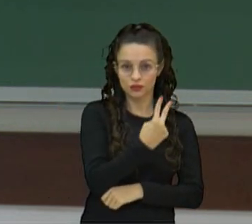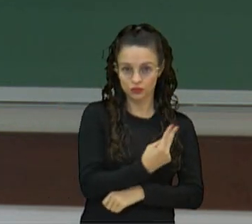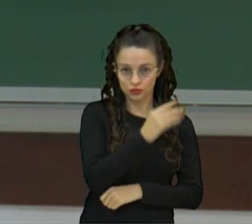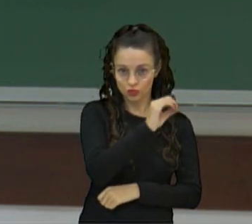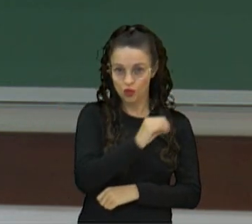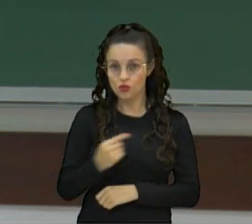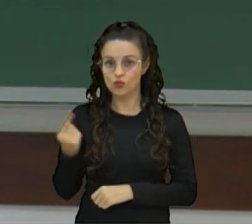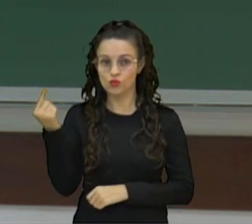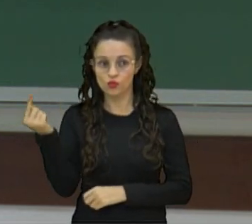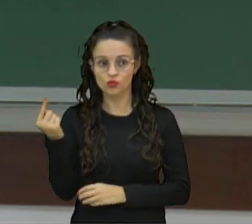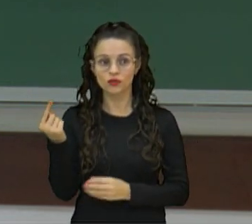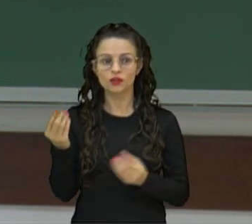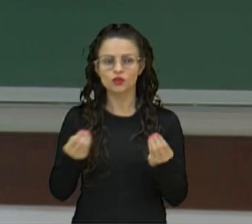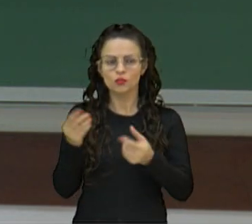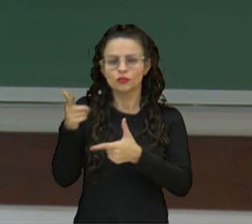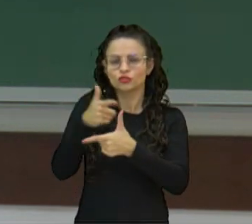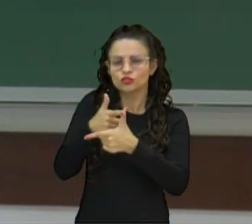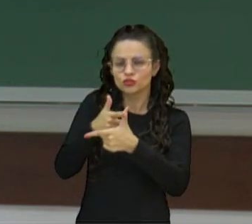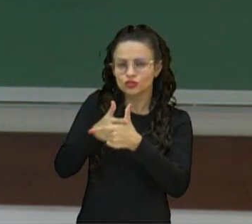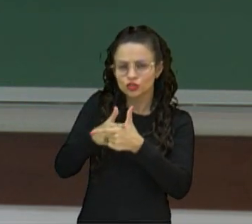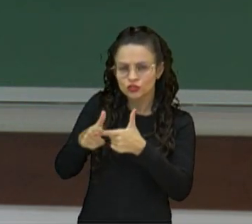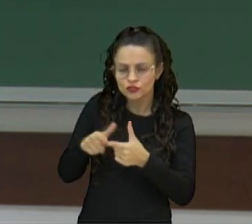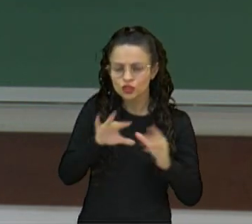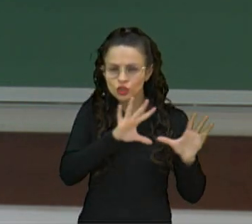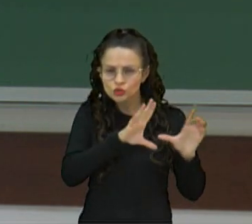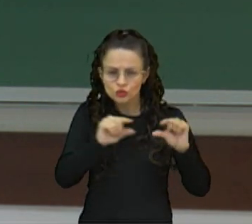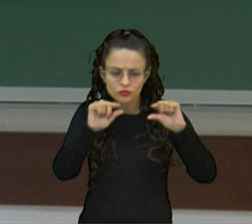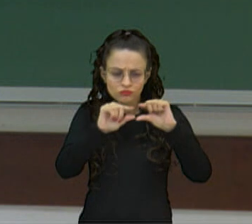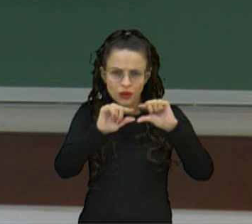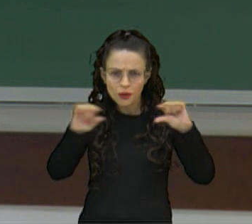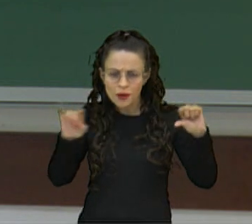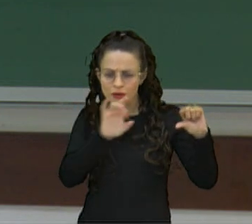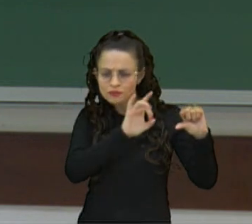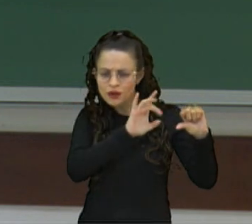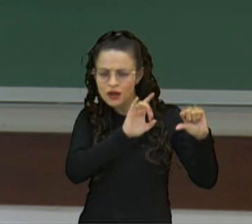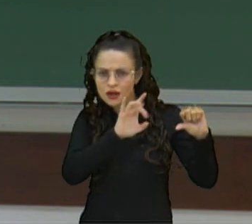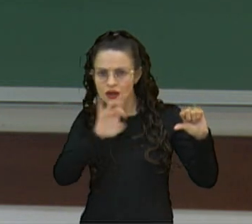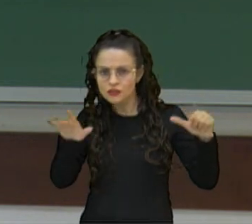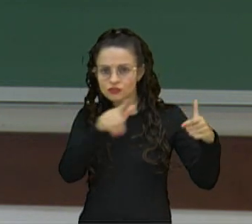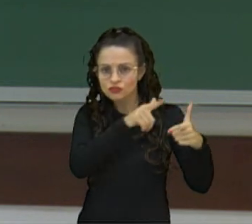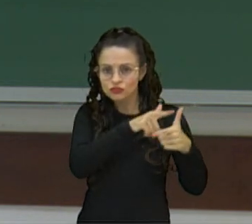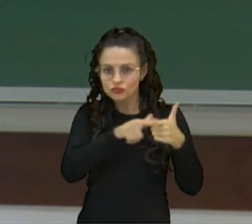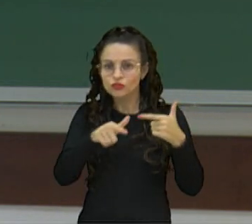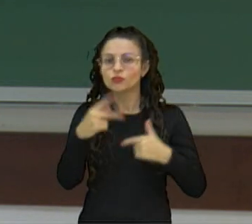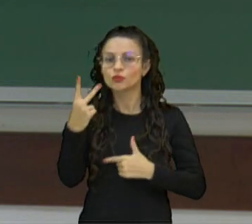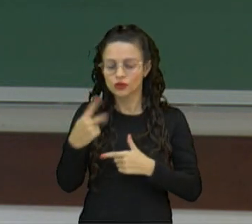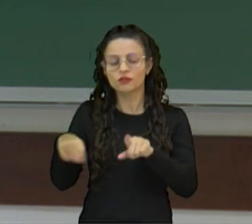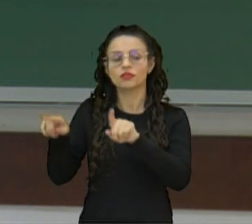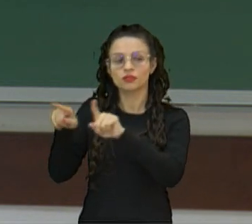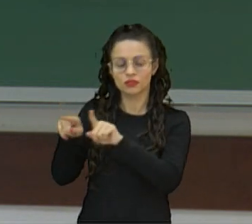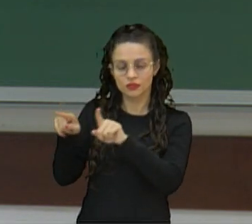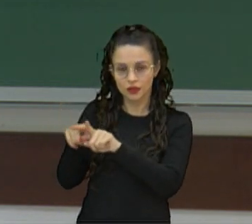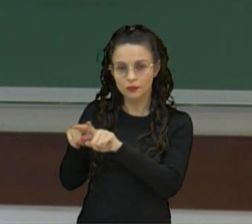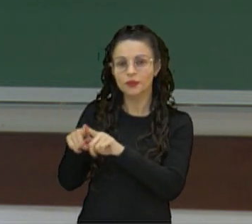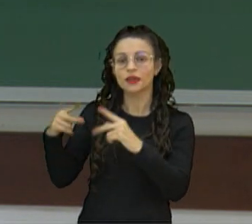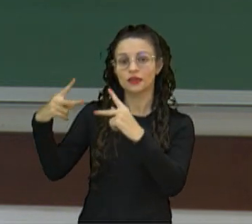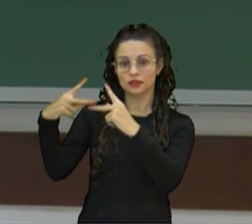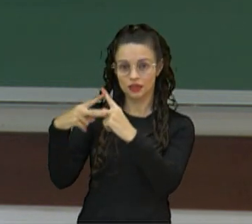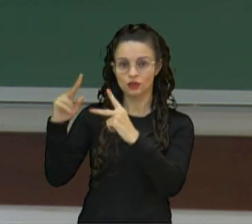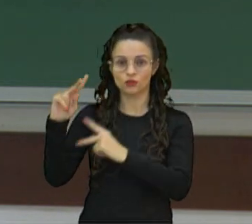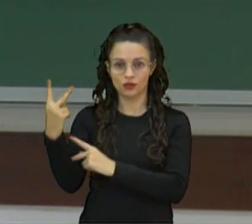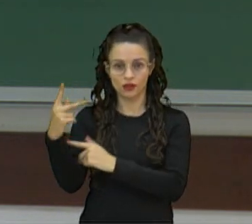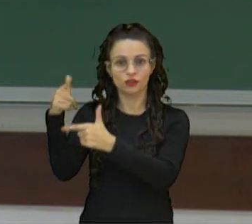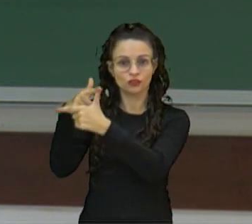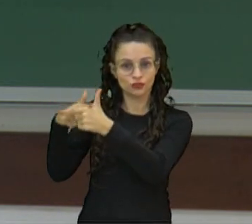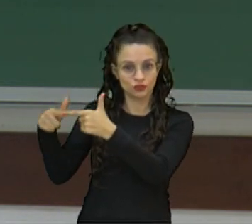1. Como eu dividi todos os componentes da equação por 2, também estou dividindo o valor do ΔH por